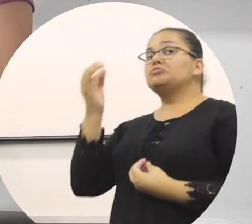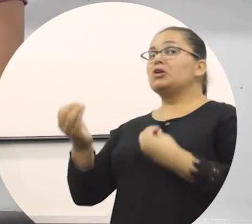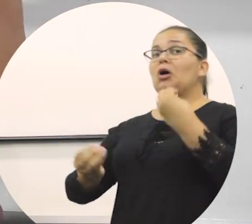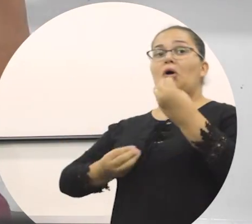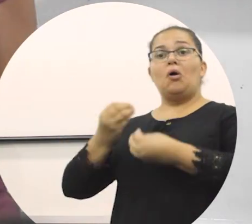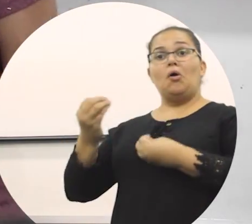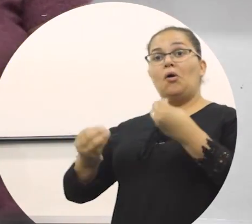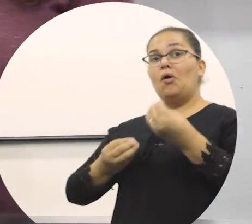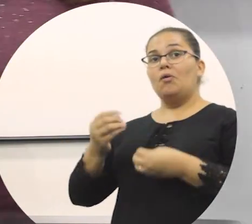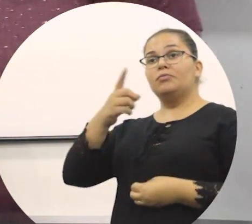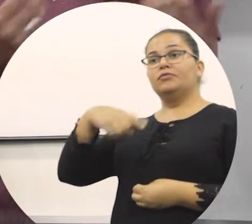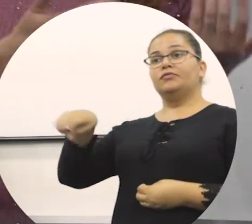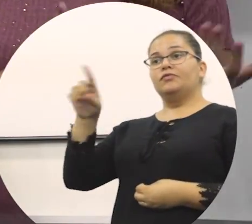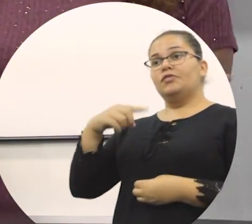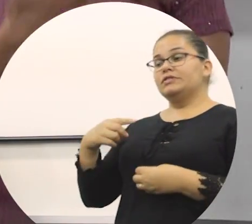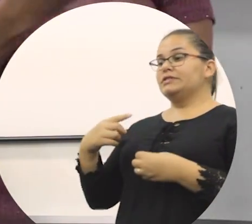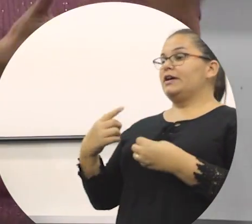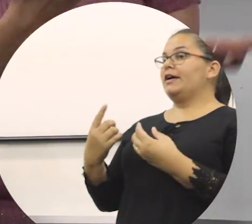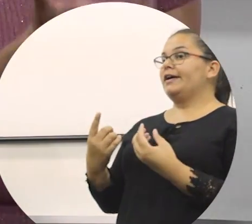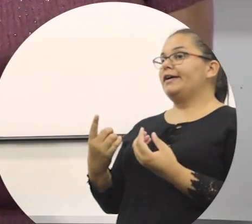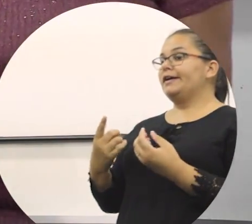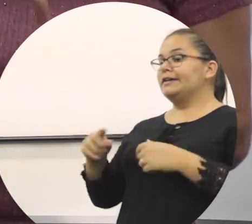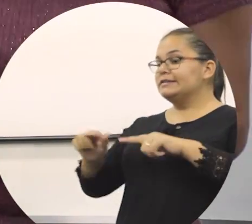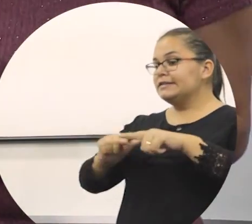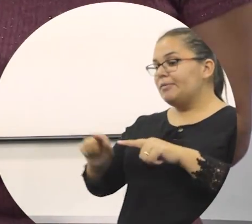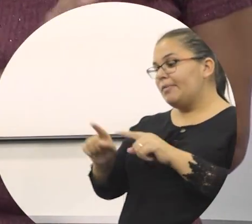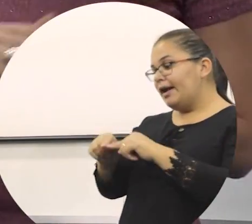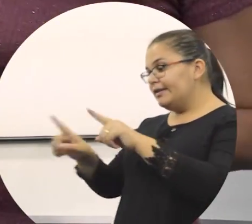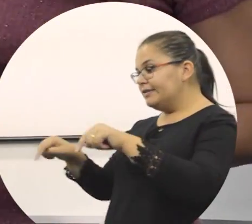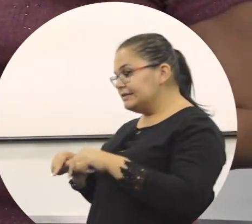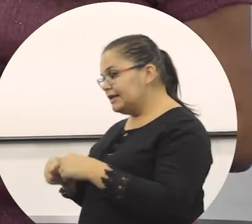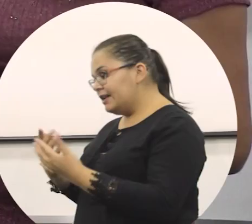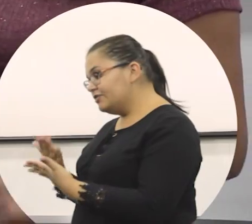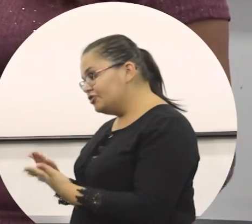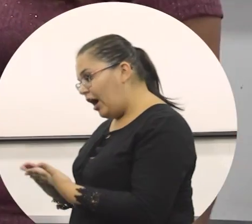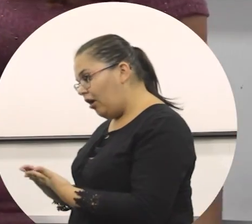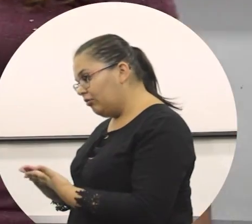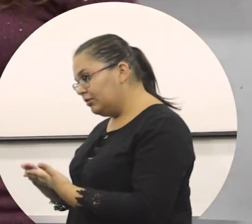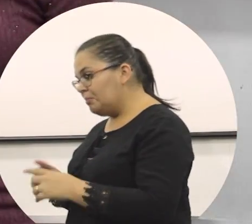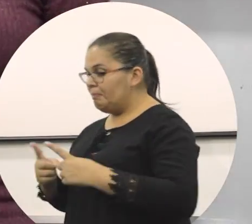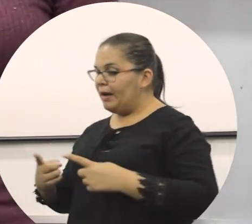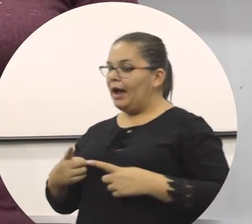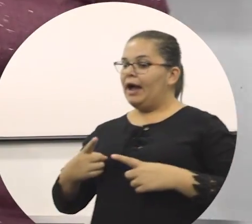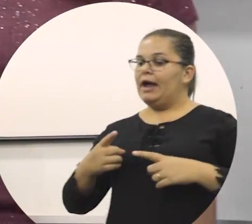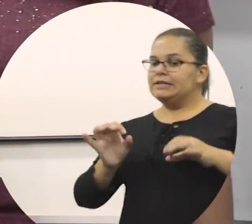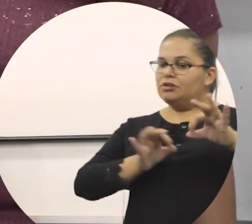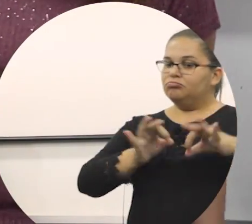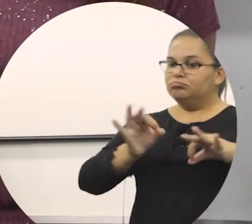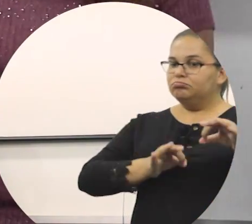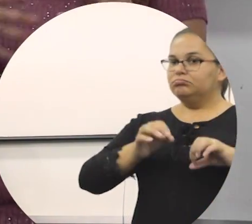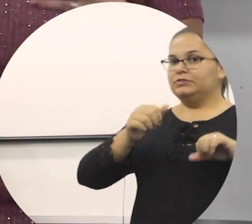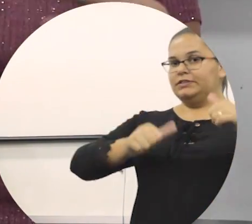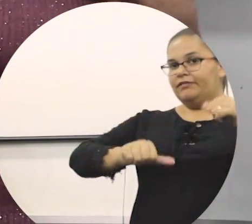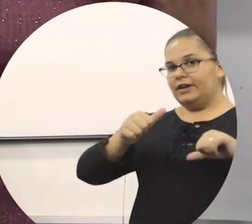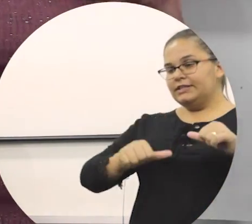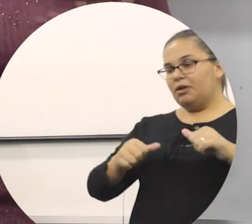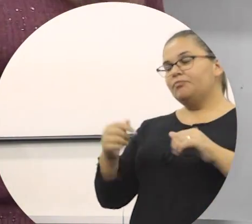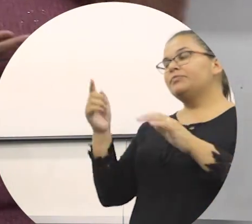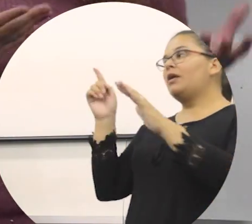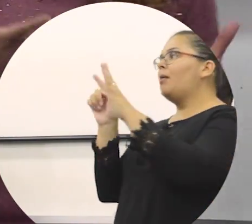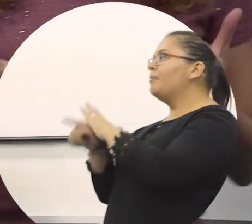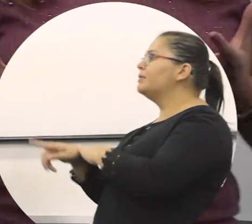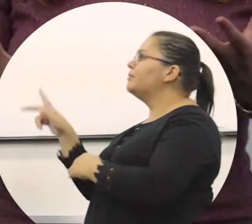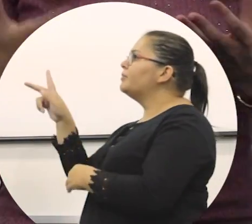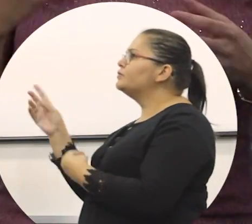preparo as avaliações, mas eu não tenho noção da realidade de vocês. Então, eu perguntei para as professoras, para elas me explicarem